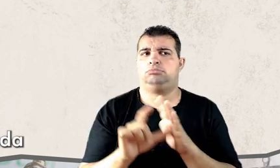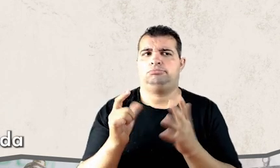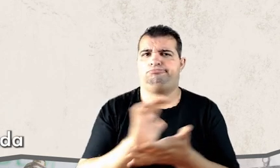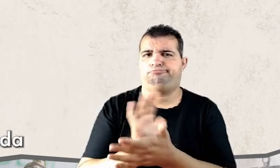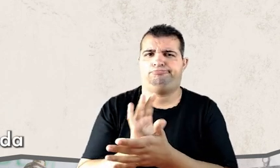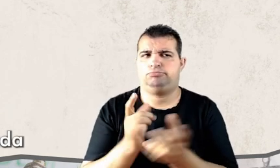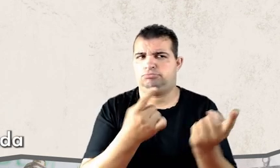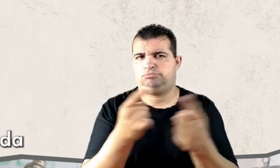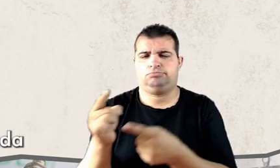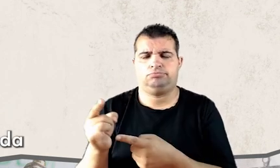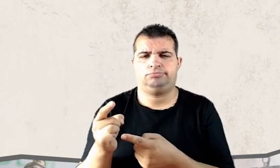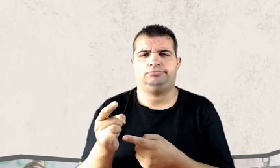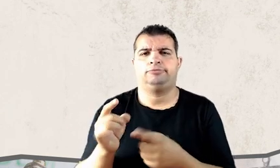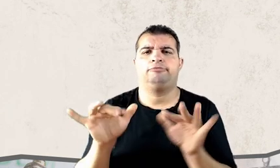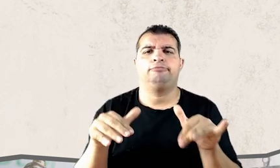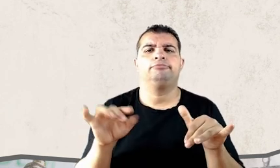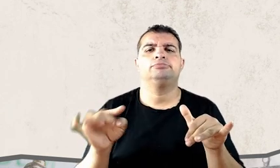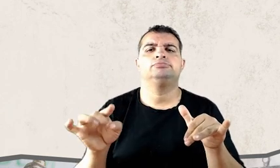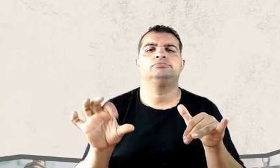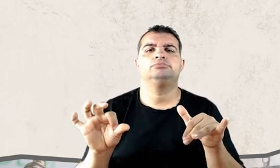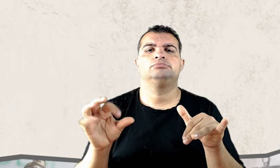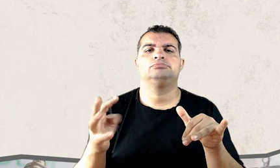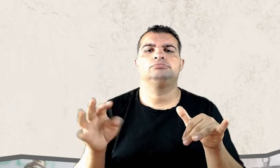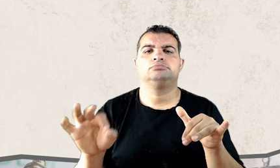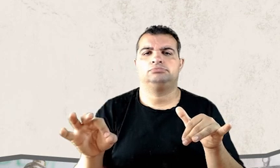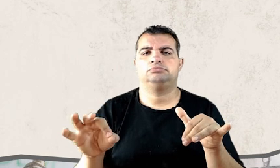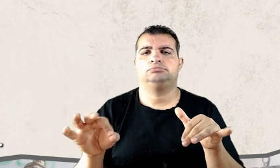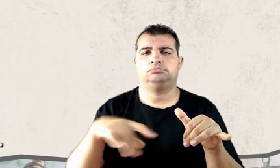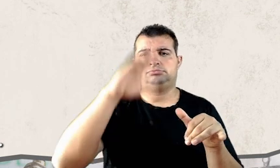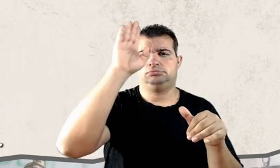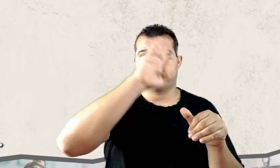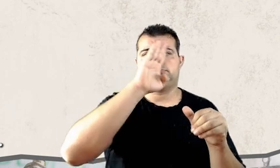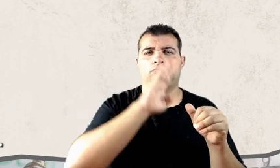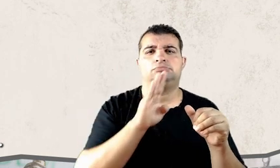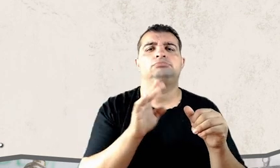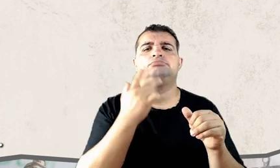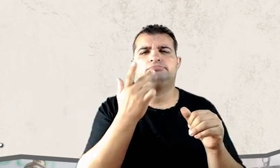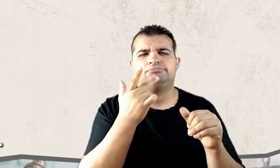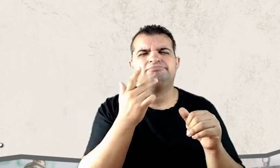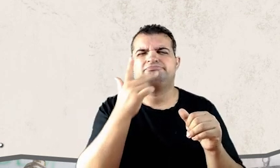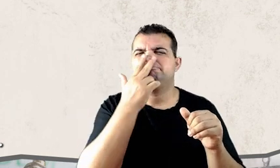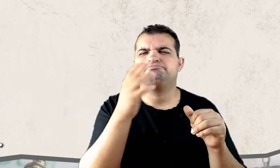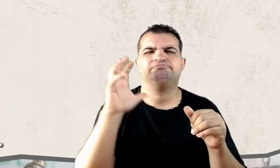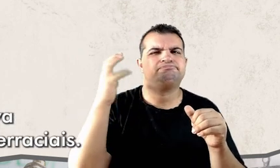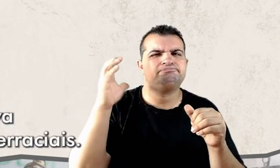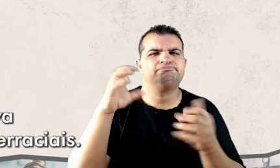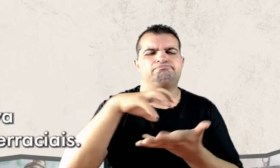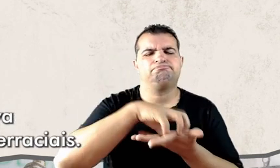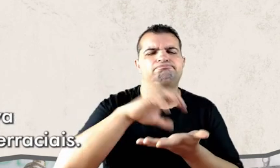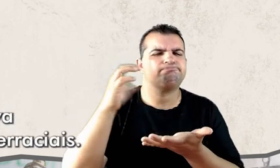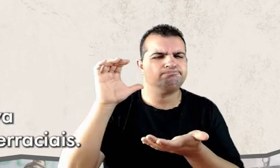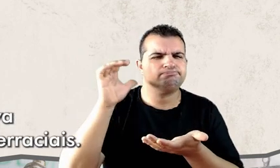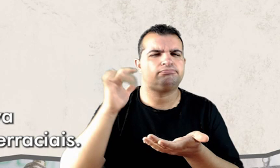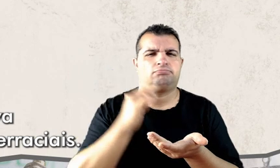agenda antirracista formulada no final dos anos 1940, e o Brasil era considerado uma espécie de laboratório. Tinha